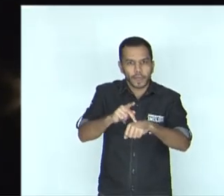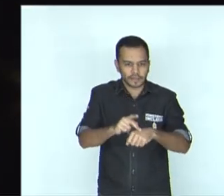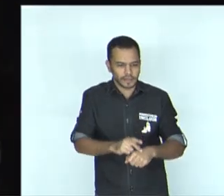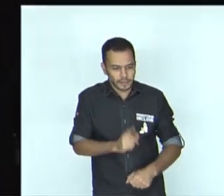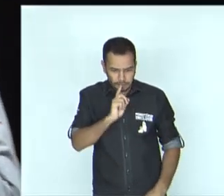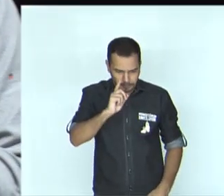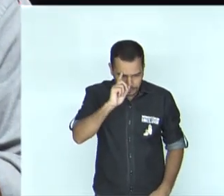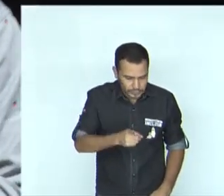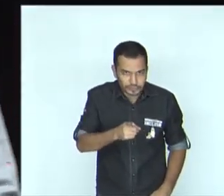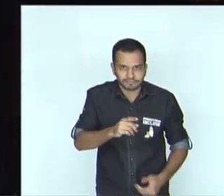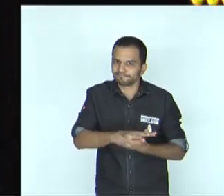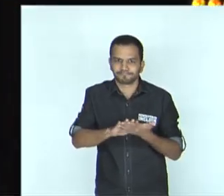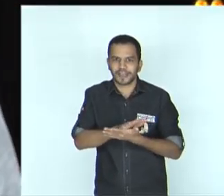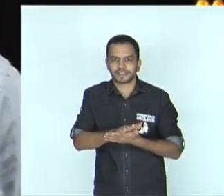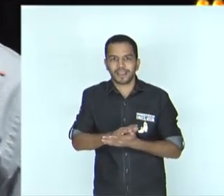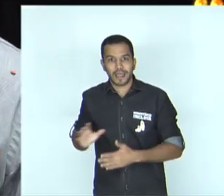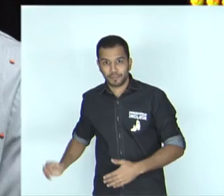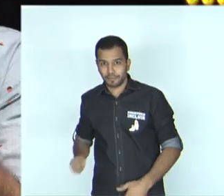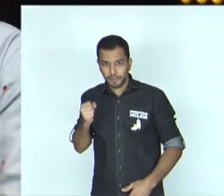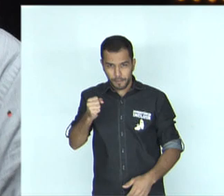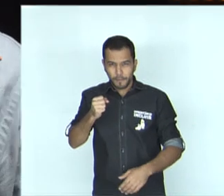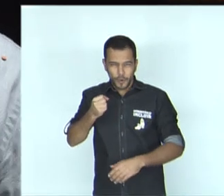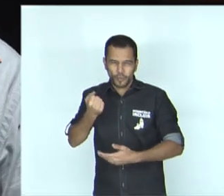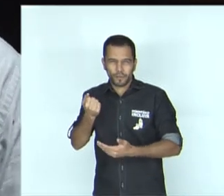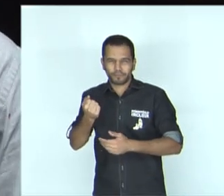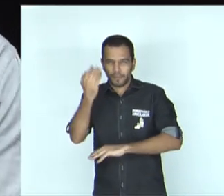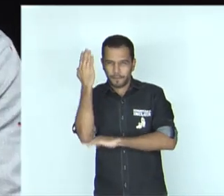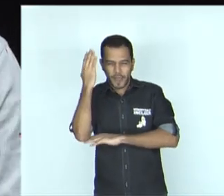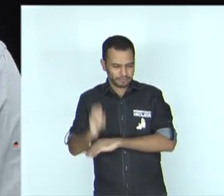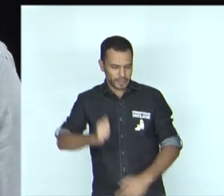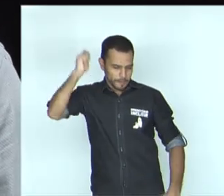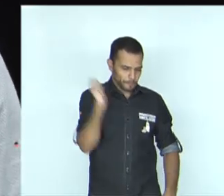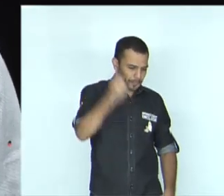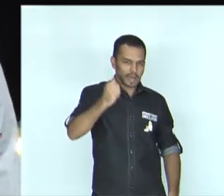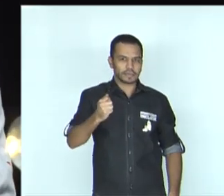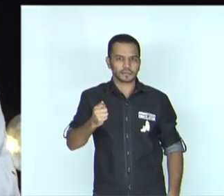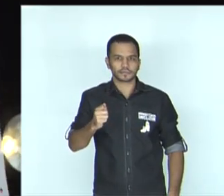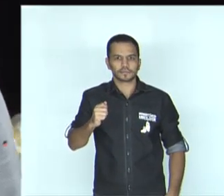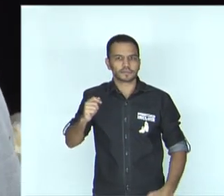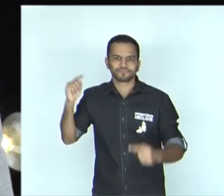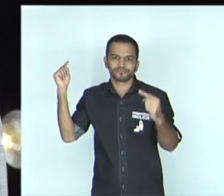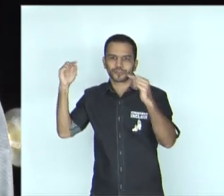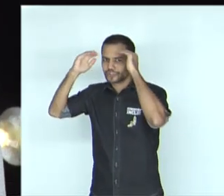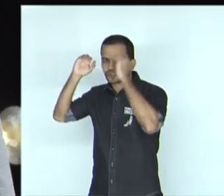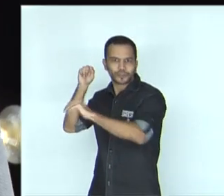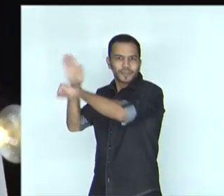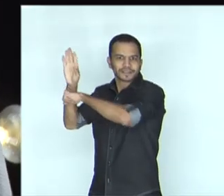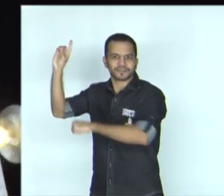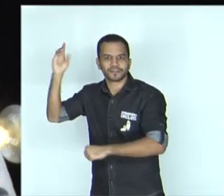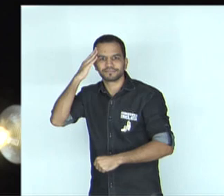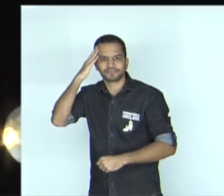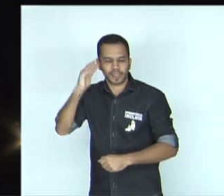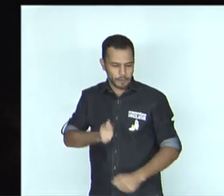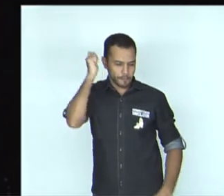aconteceu? Sim. Só que Deus vira para ele e fala assim, ei, ansioso não entra na terra prometida.